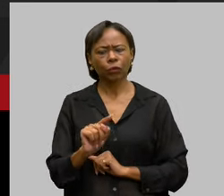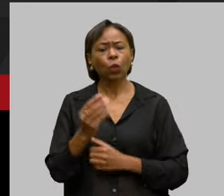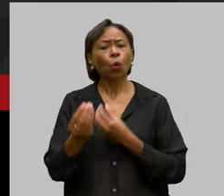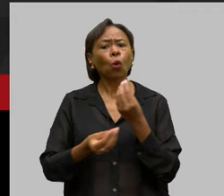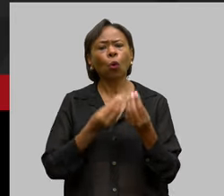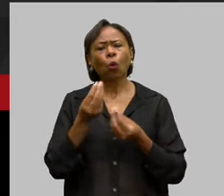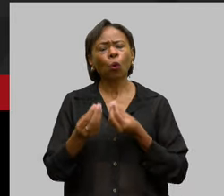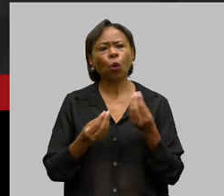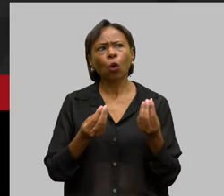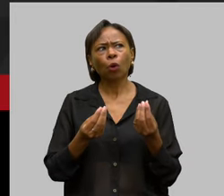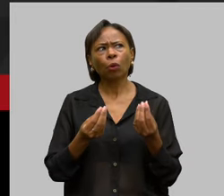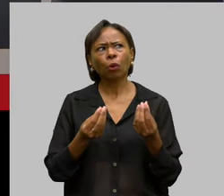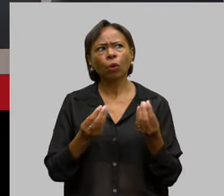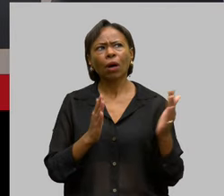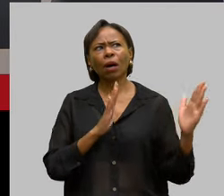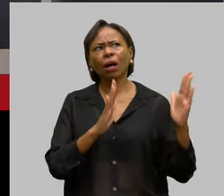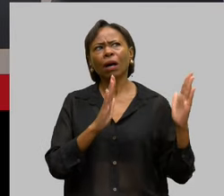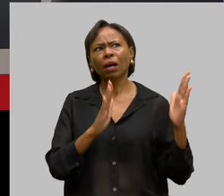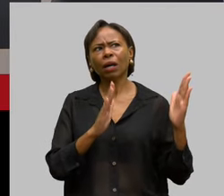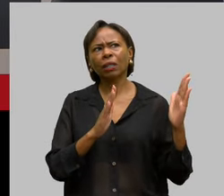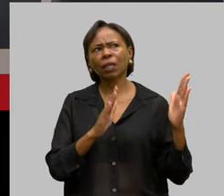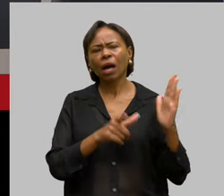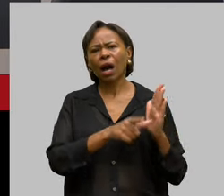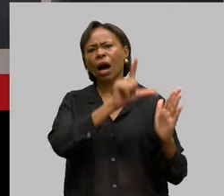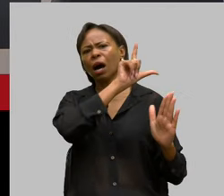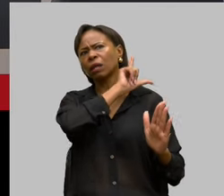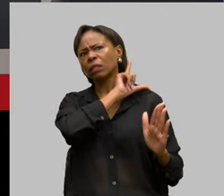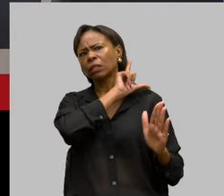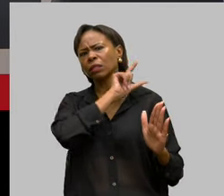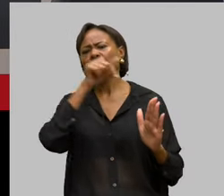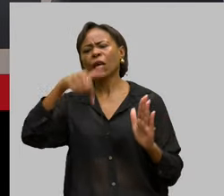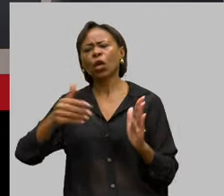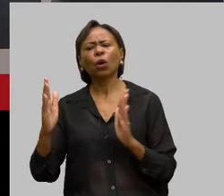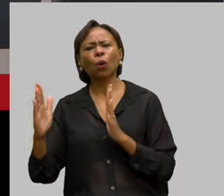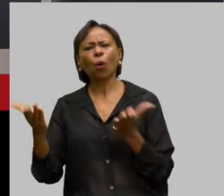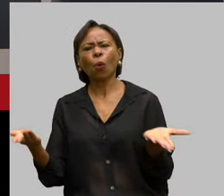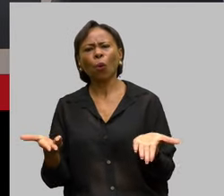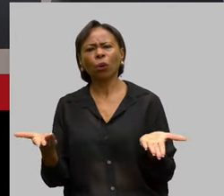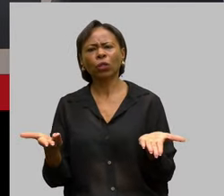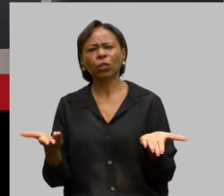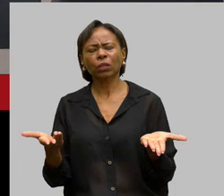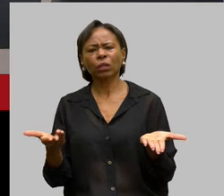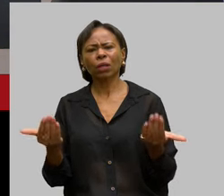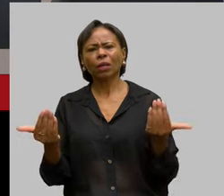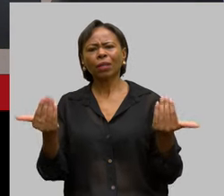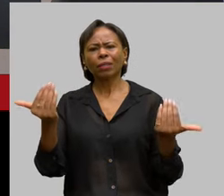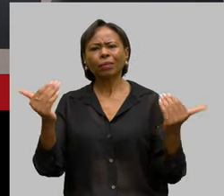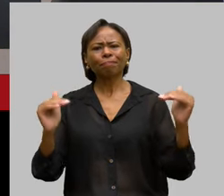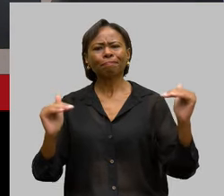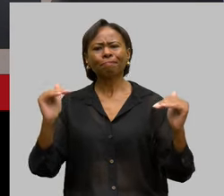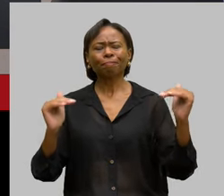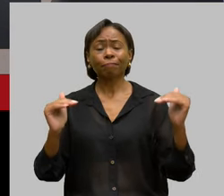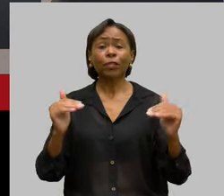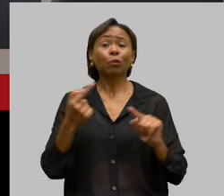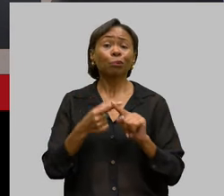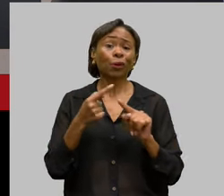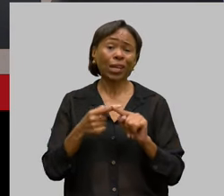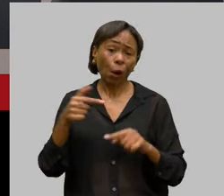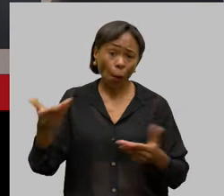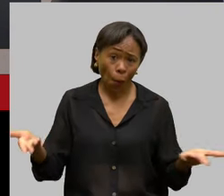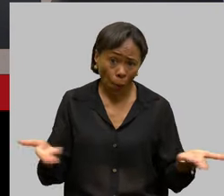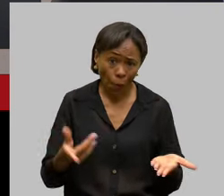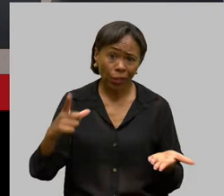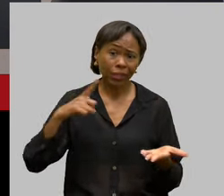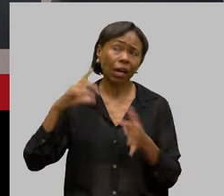essas décadas anteriores Porque de fato o que nós temos hoje é uma herança do passado né é uma herança que foi se acumulando com o